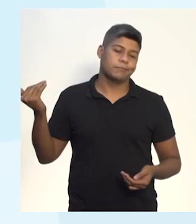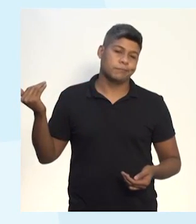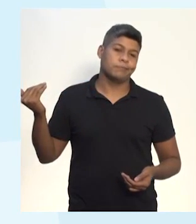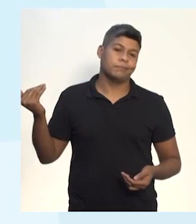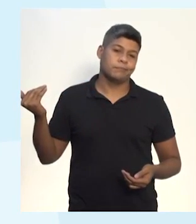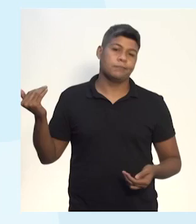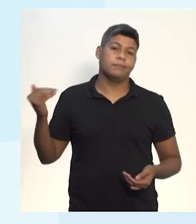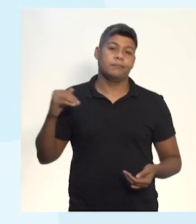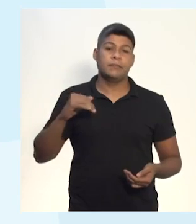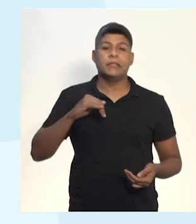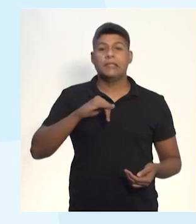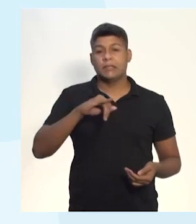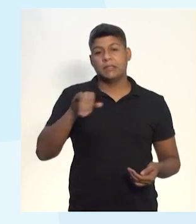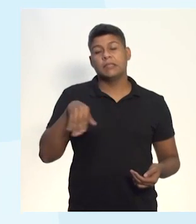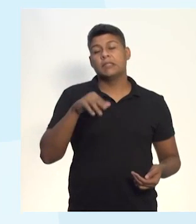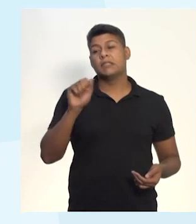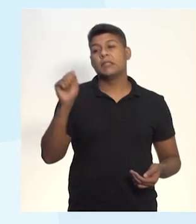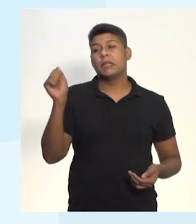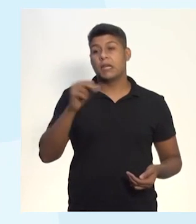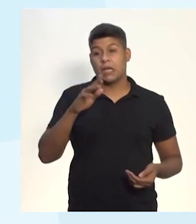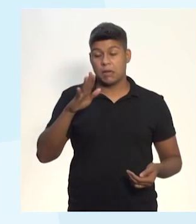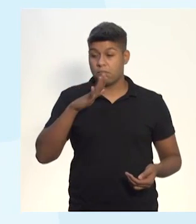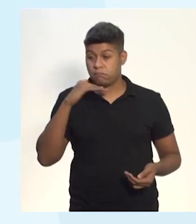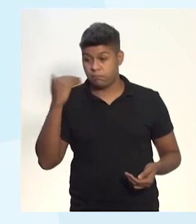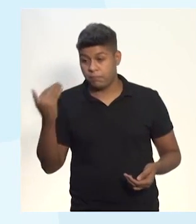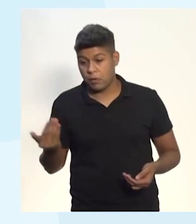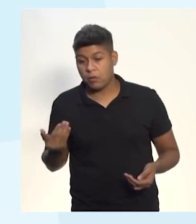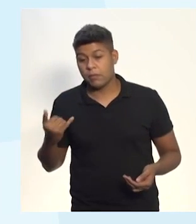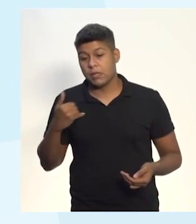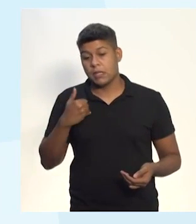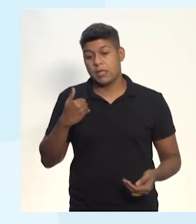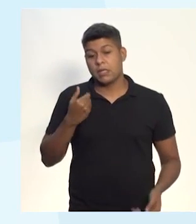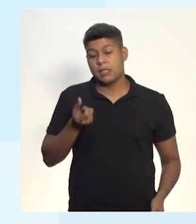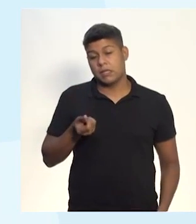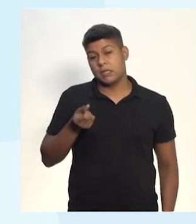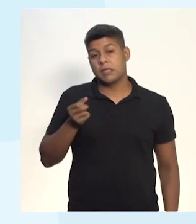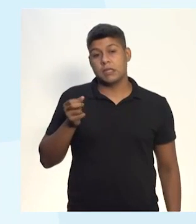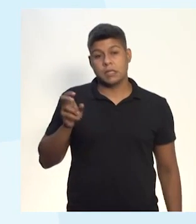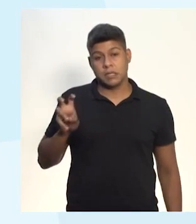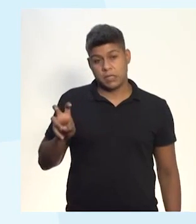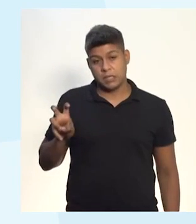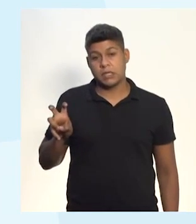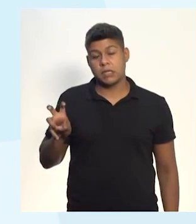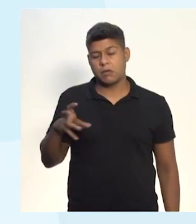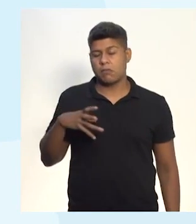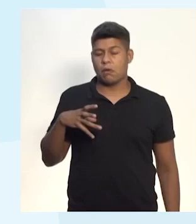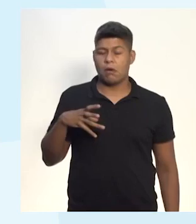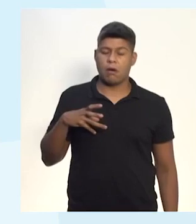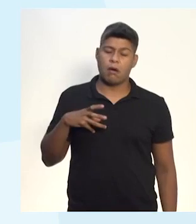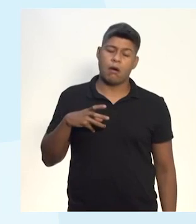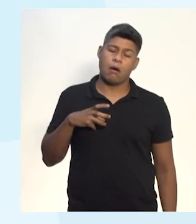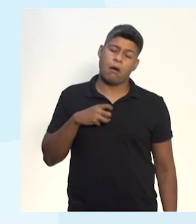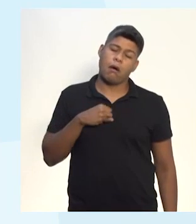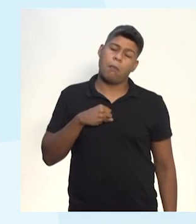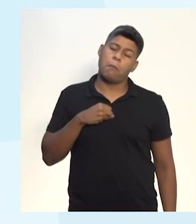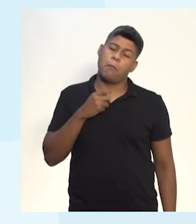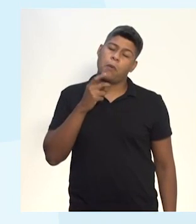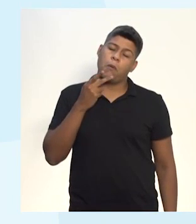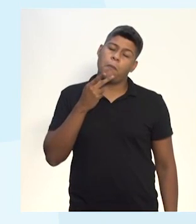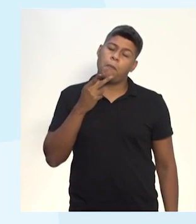Quando Jean Valjean falece, então, aos 65 anos, tamanho era o amor de Cosette por